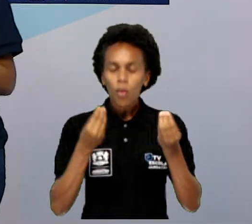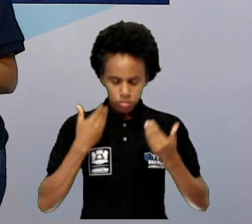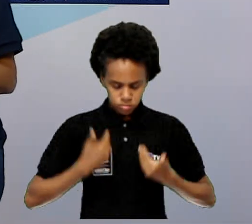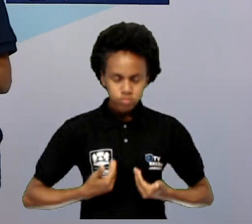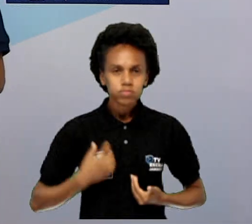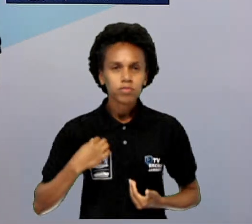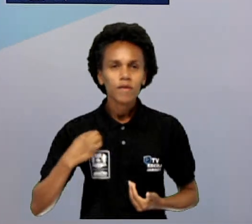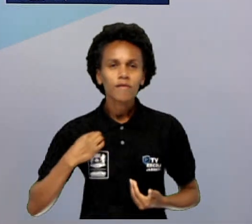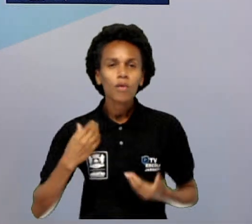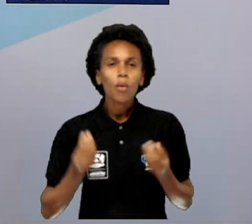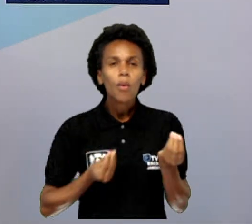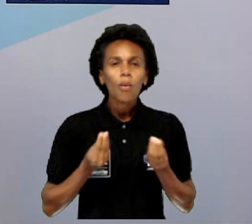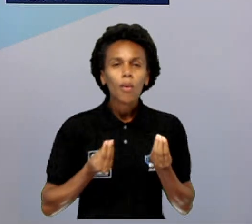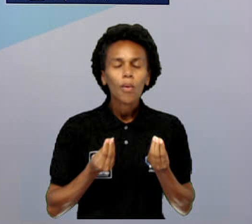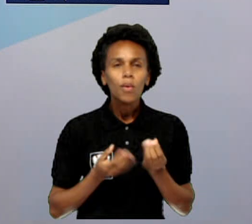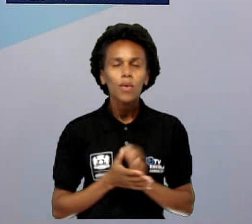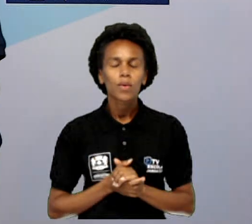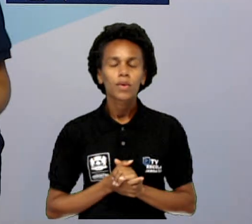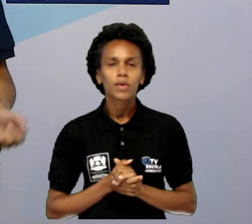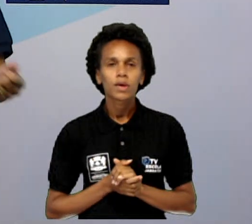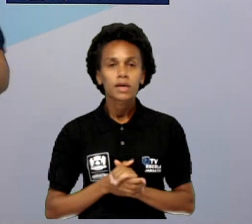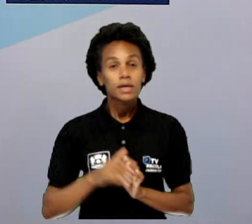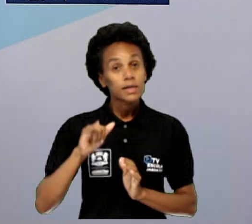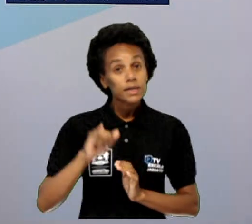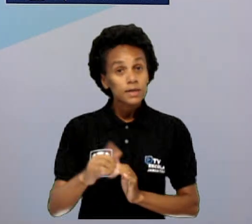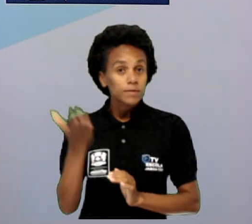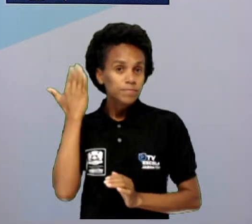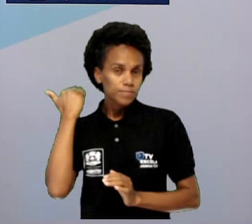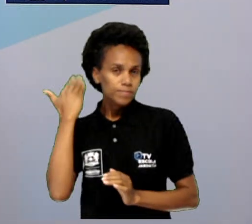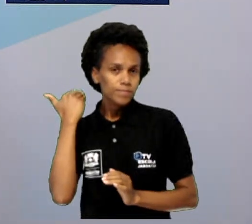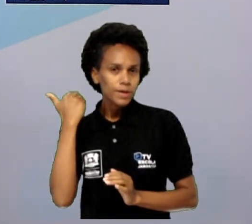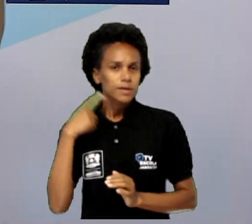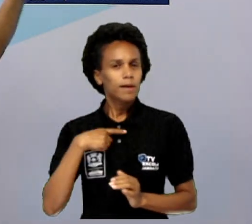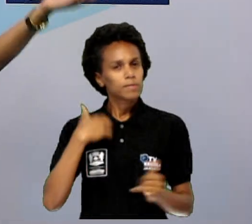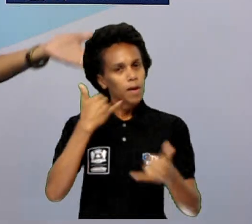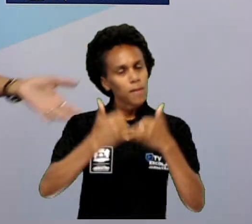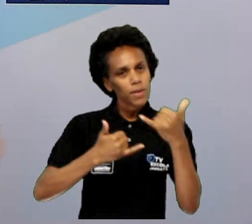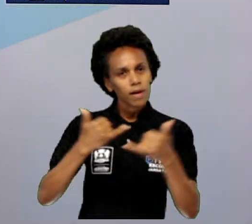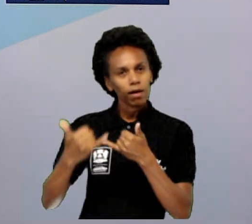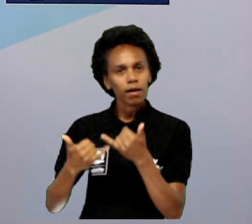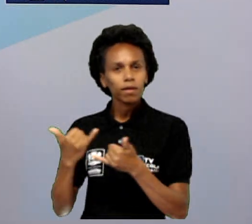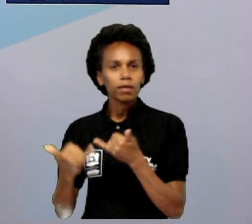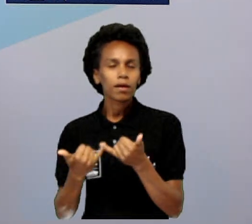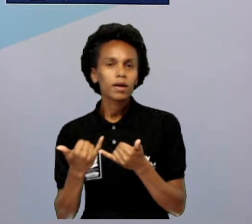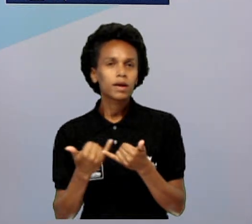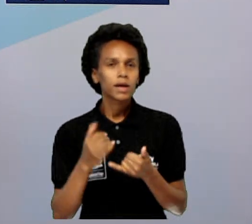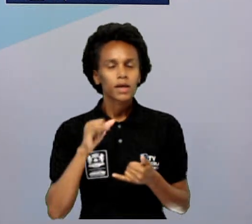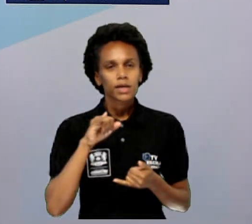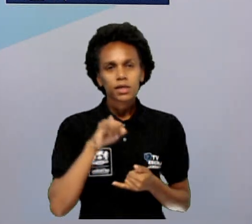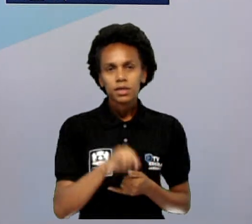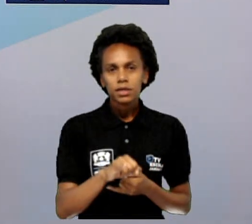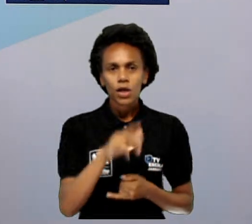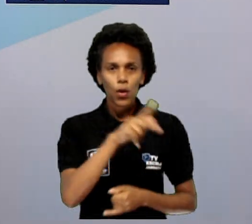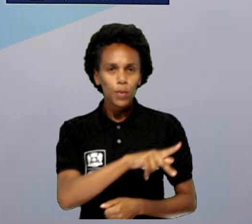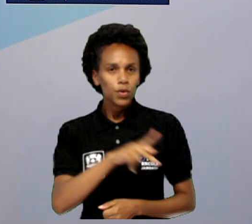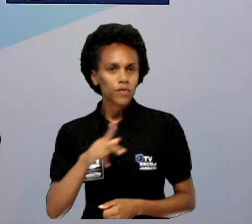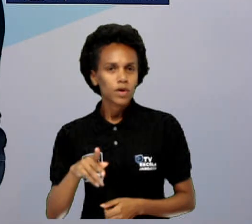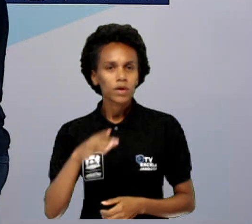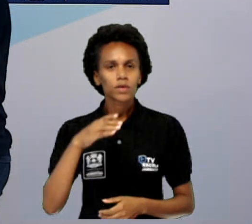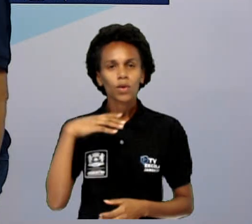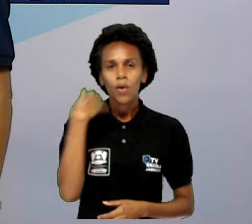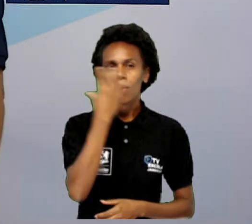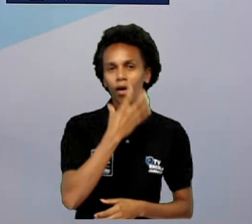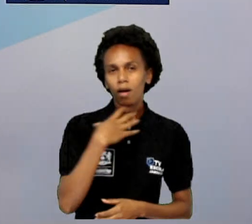época, se tinha muita brincadeira, se os professores cantavam muito, porque eu mesma adoro cantar,